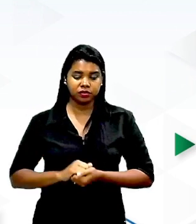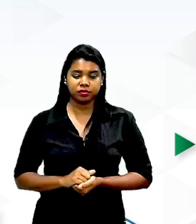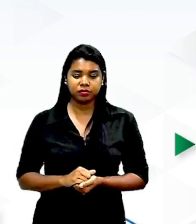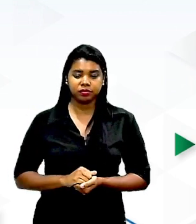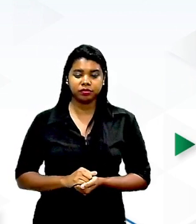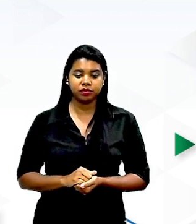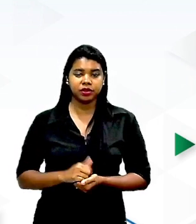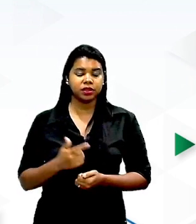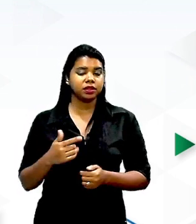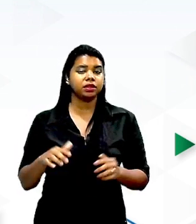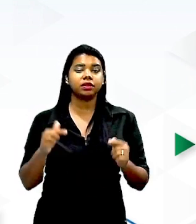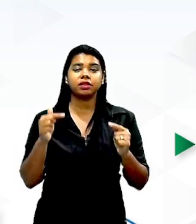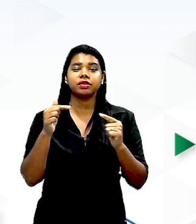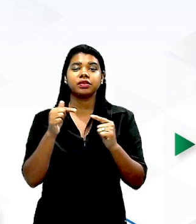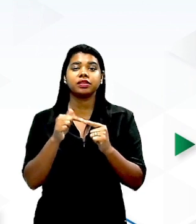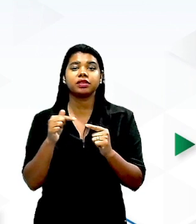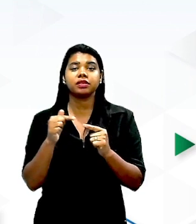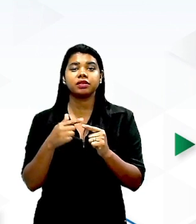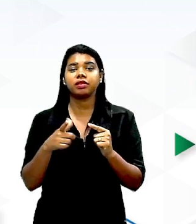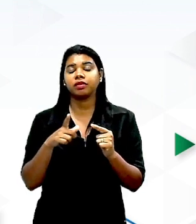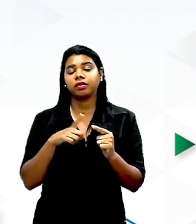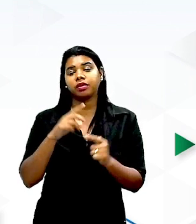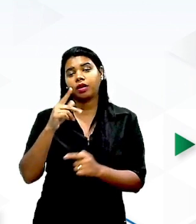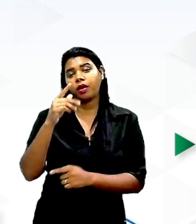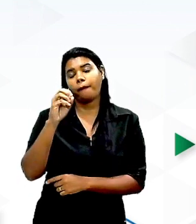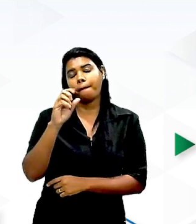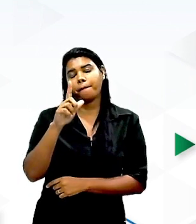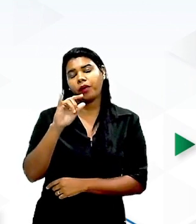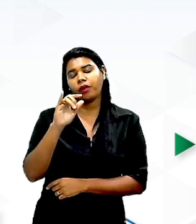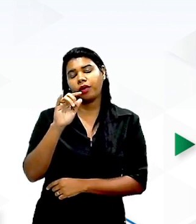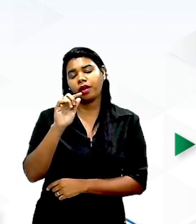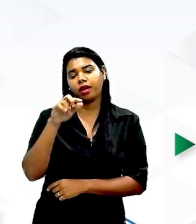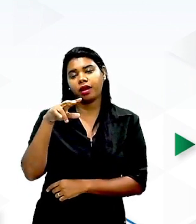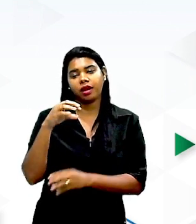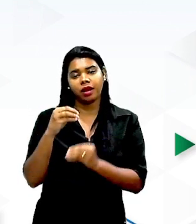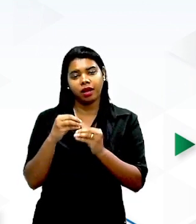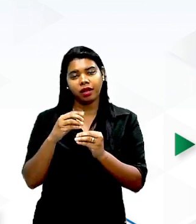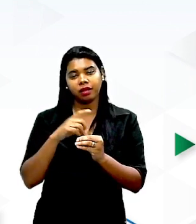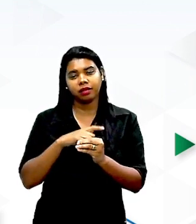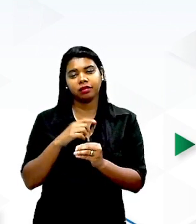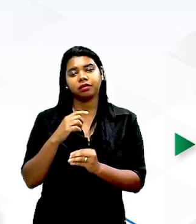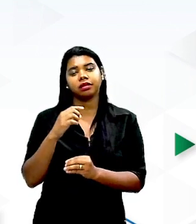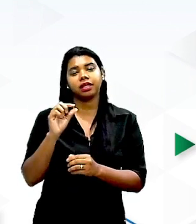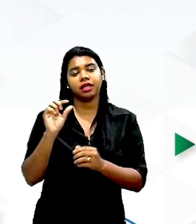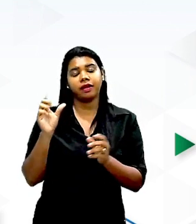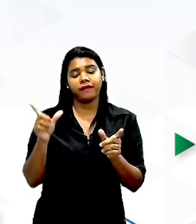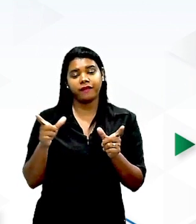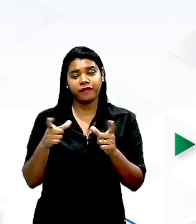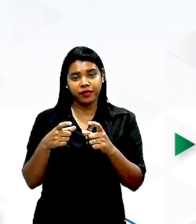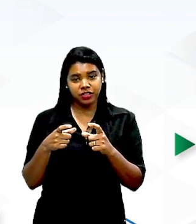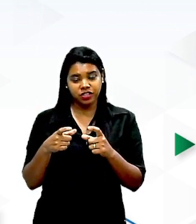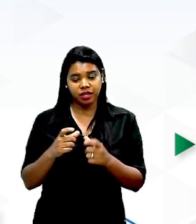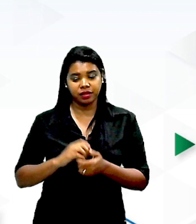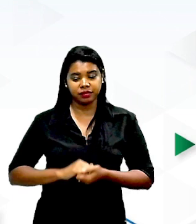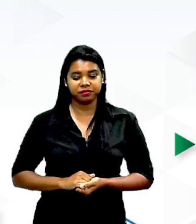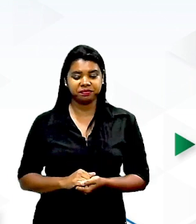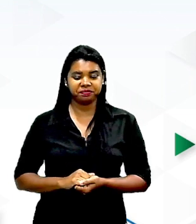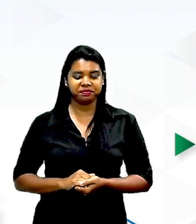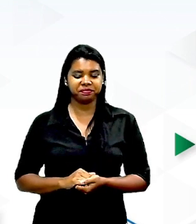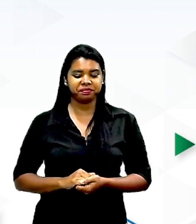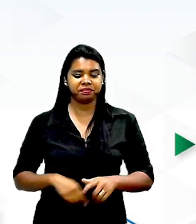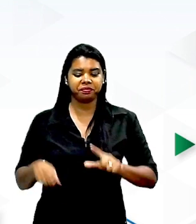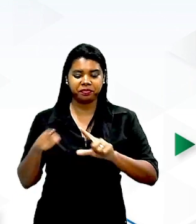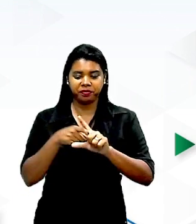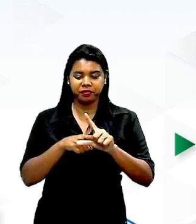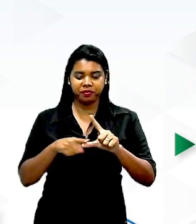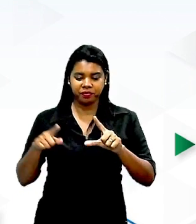se tocam, eu não tenho um polígono. Para ter um polígono, eu preciso ter um polígono fechado, tá? Em que todos